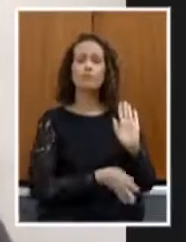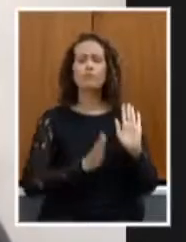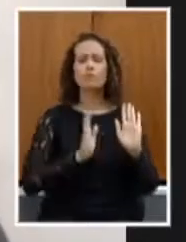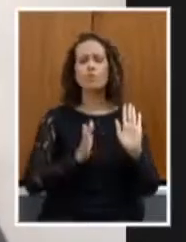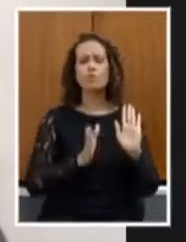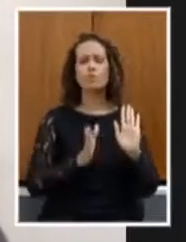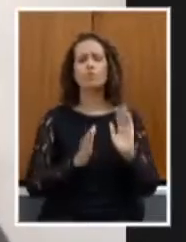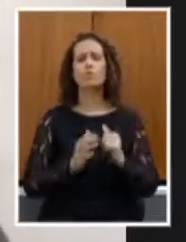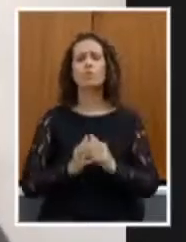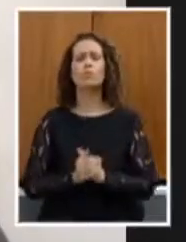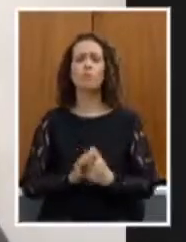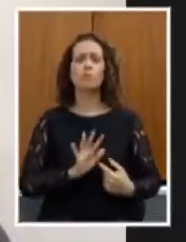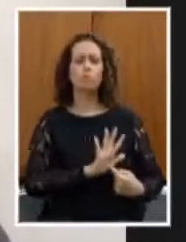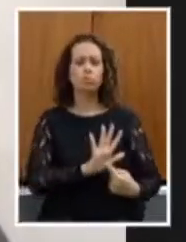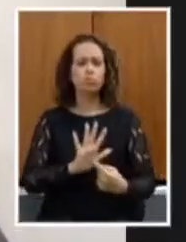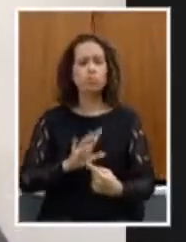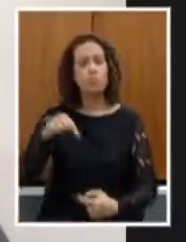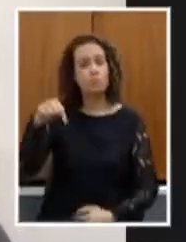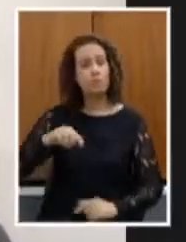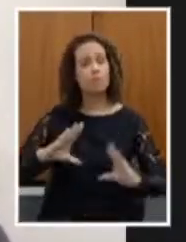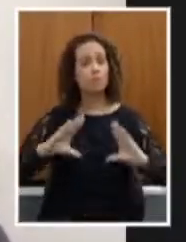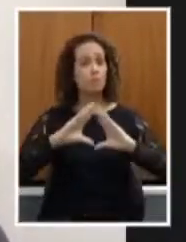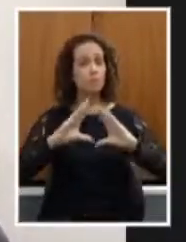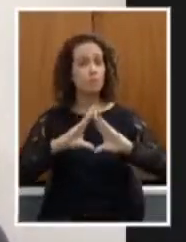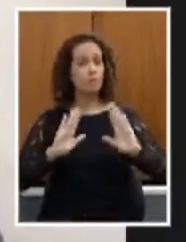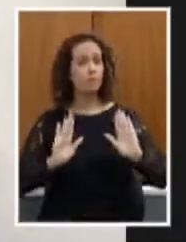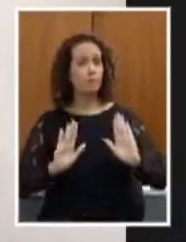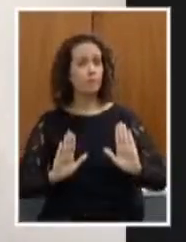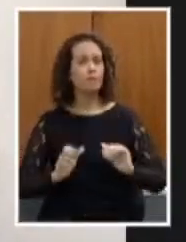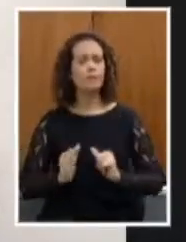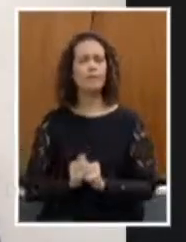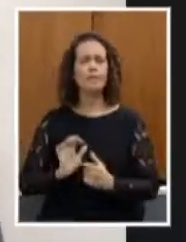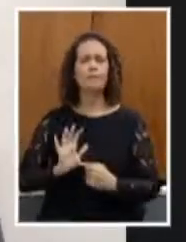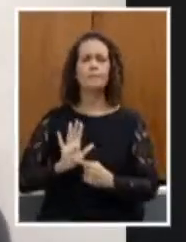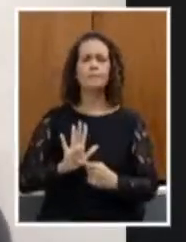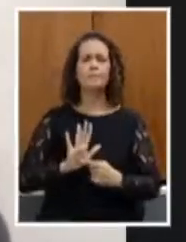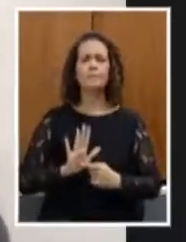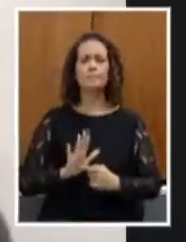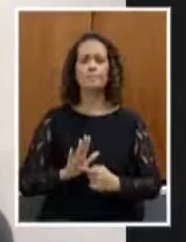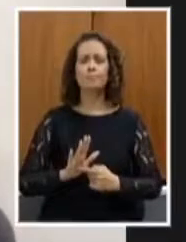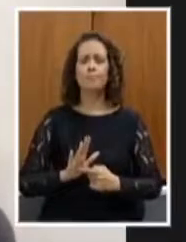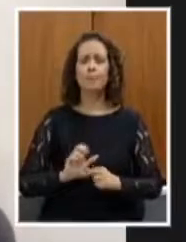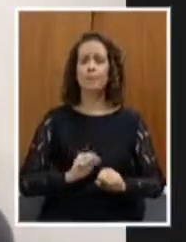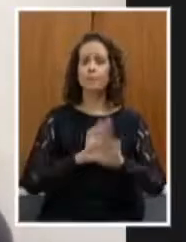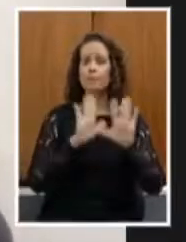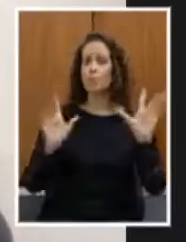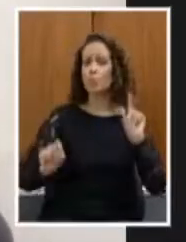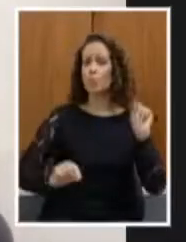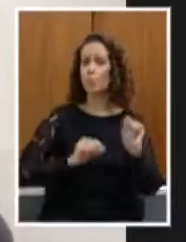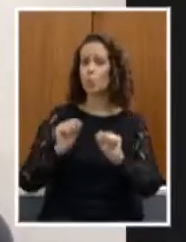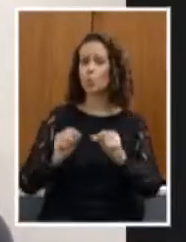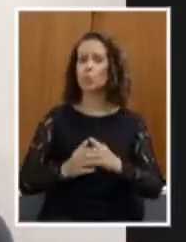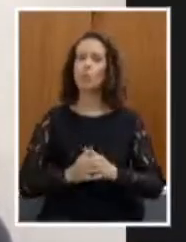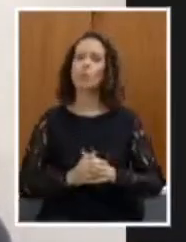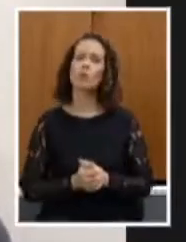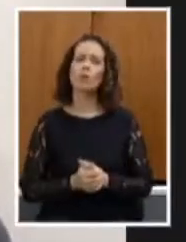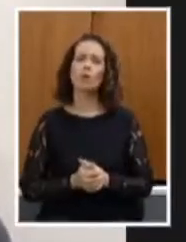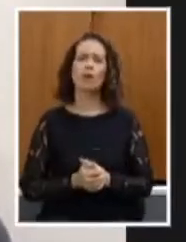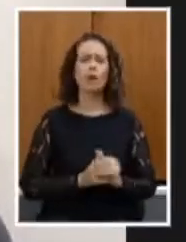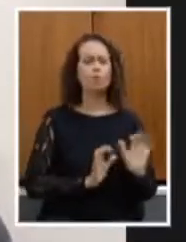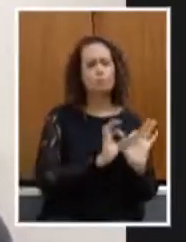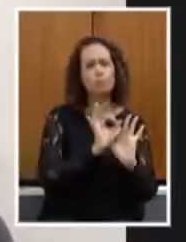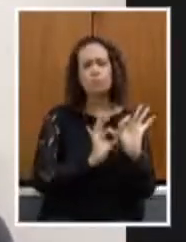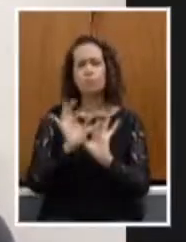aqui na Assembleia Legislativa. Agora, eu queria aqui esclarecer que, durante essa tramitação,